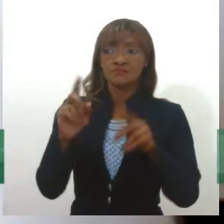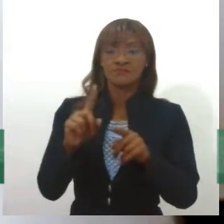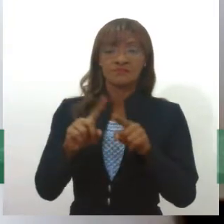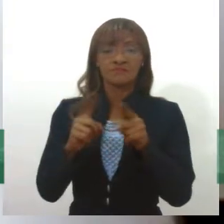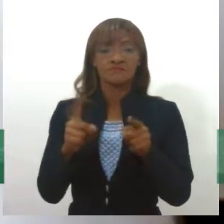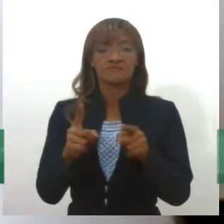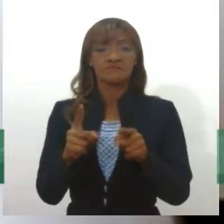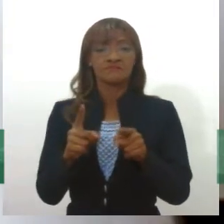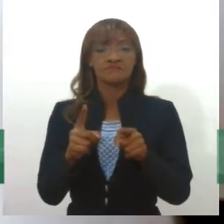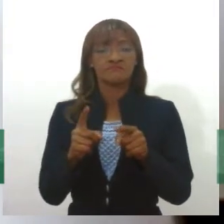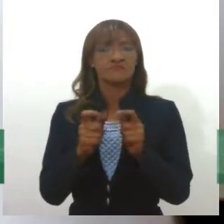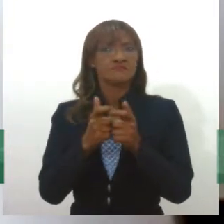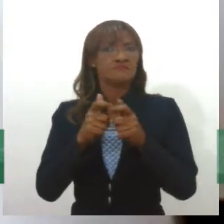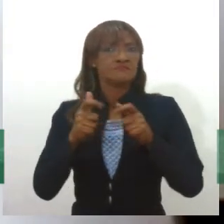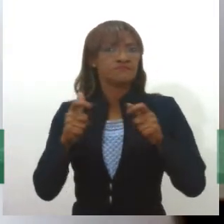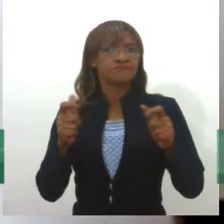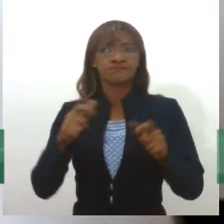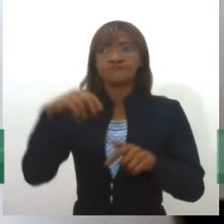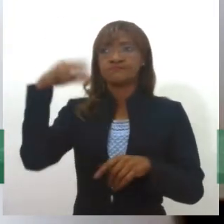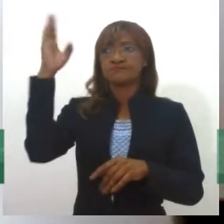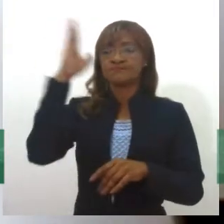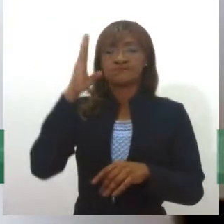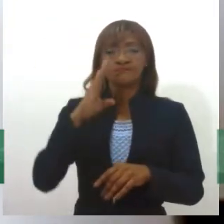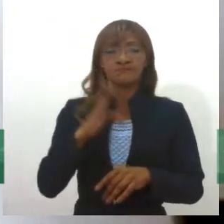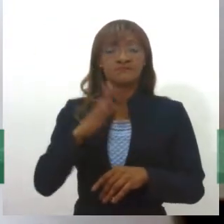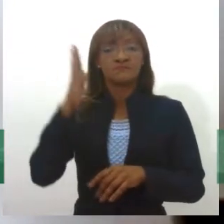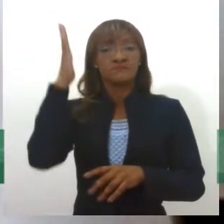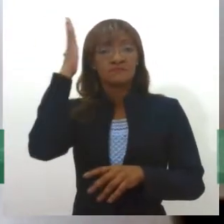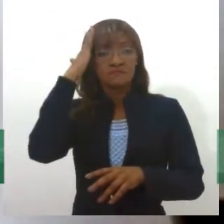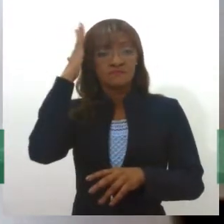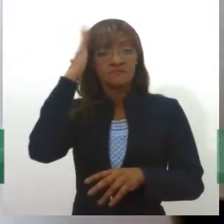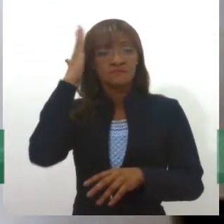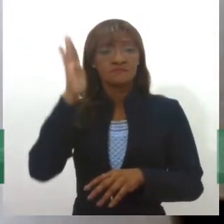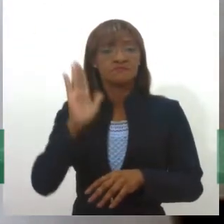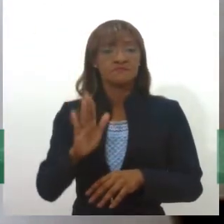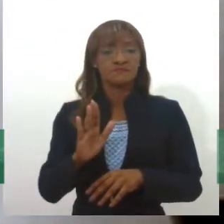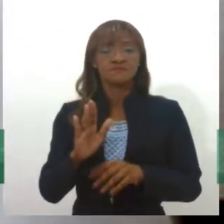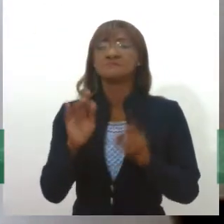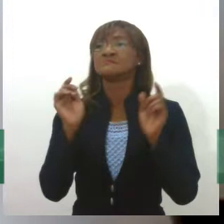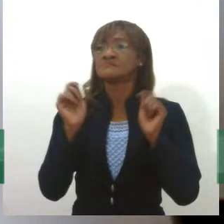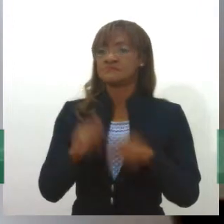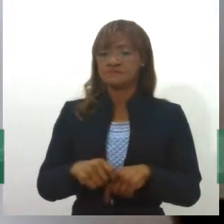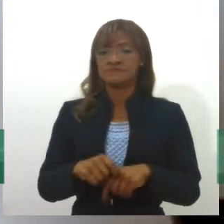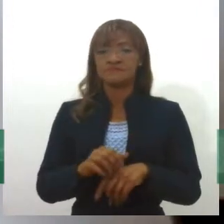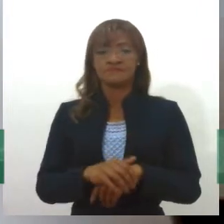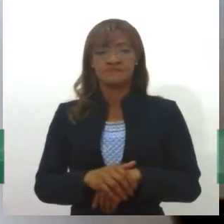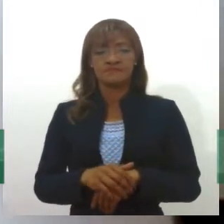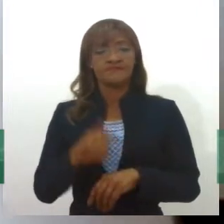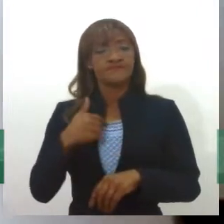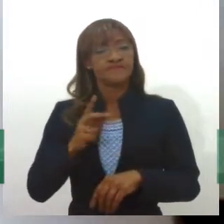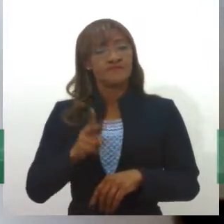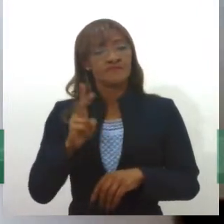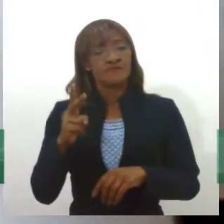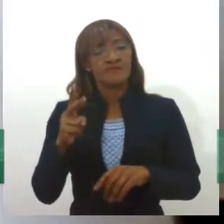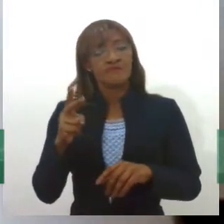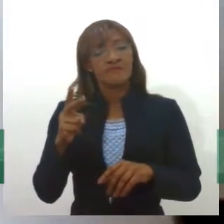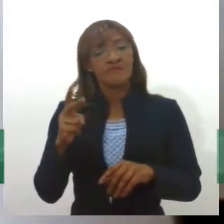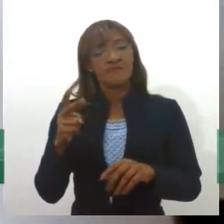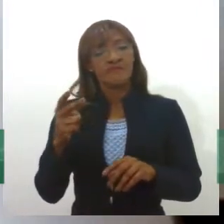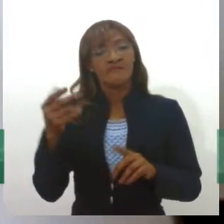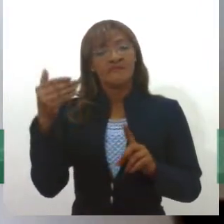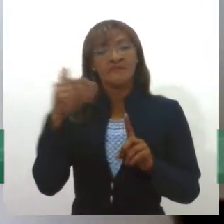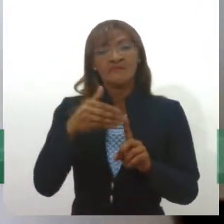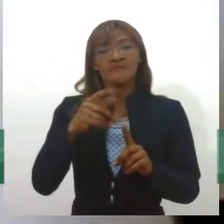muitas localidades do Brasil, entendendo que ela decide a eleição. Então, eu sempre faço referência em